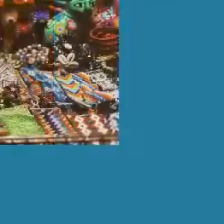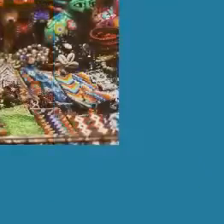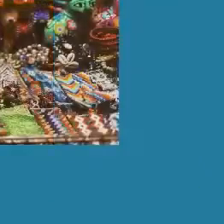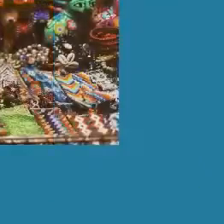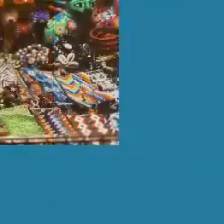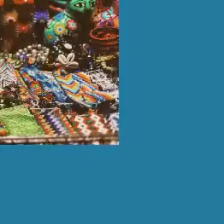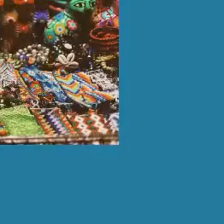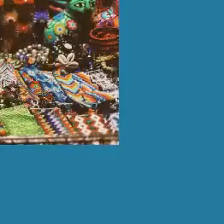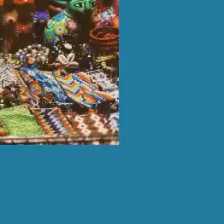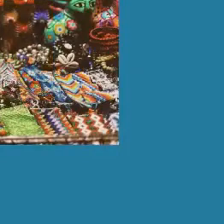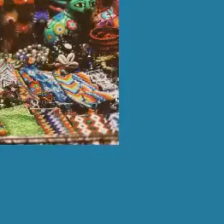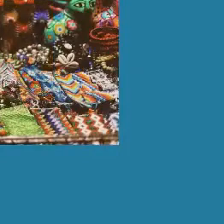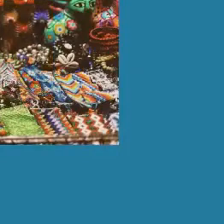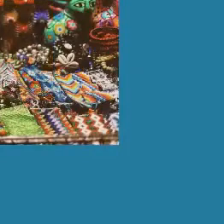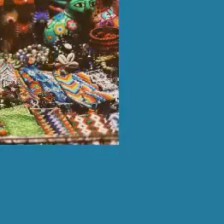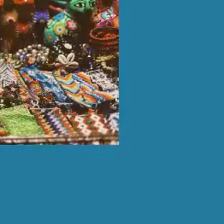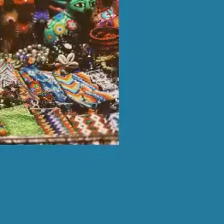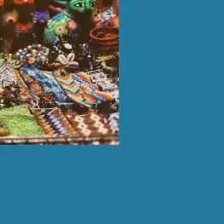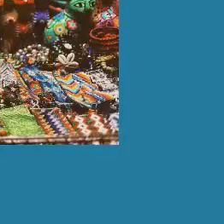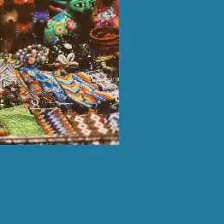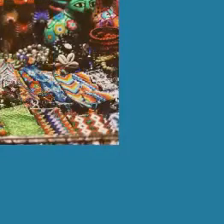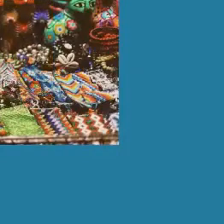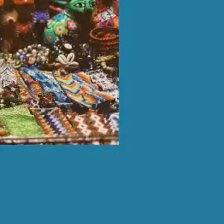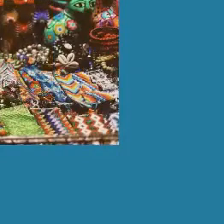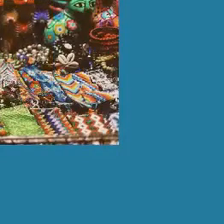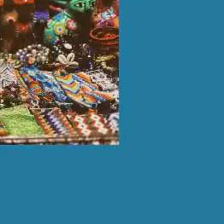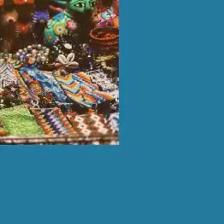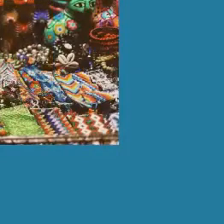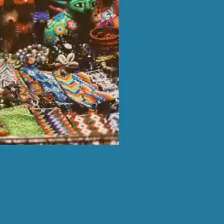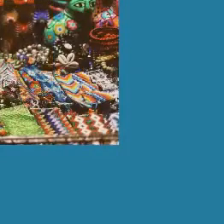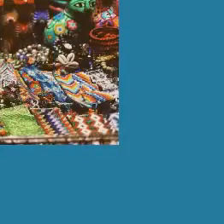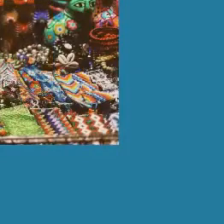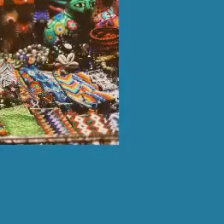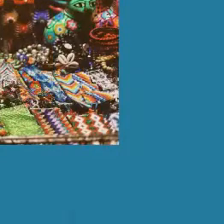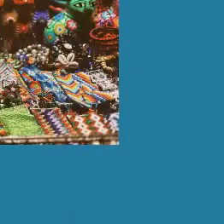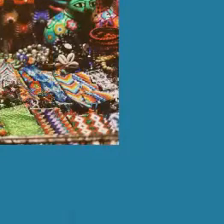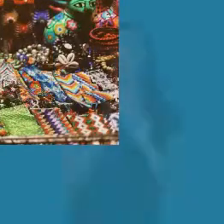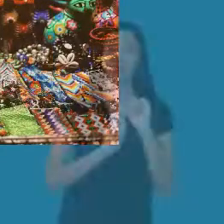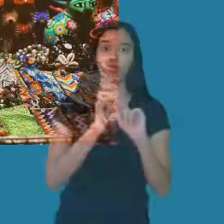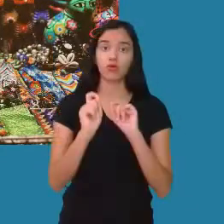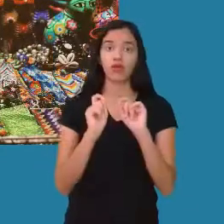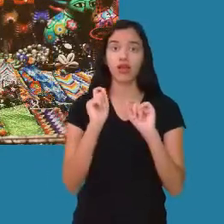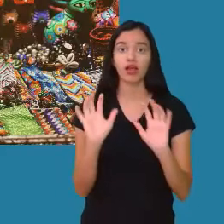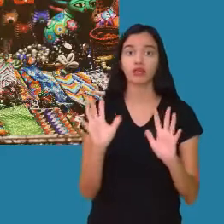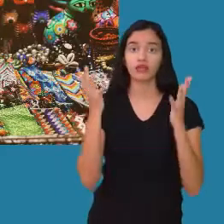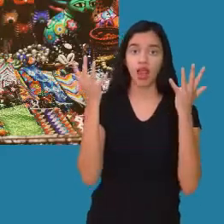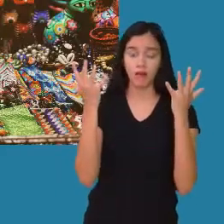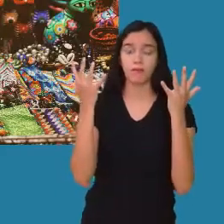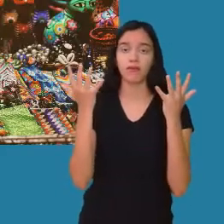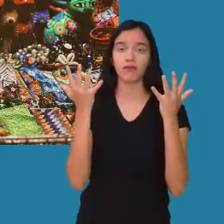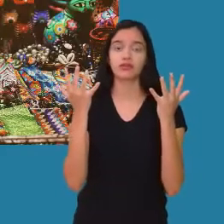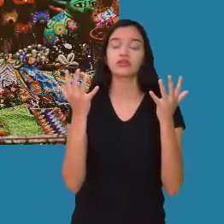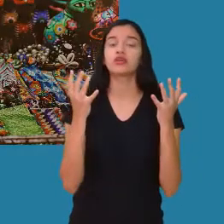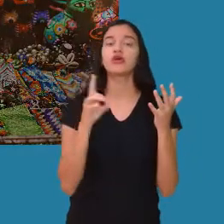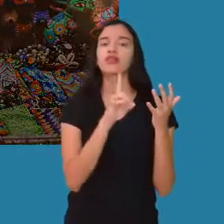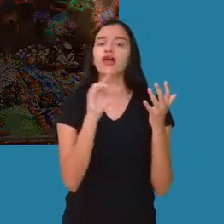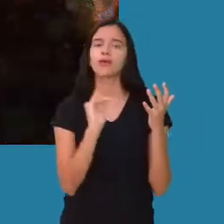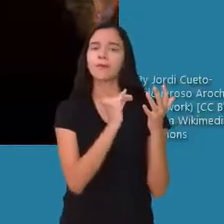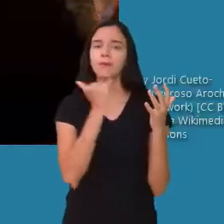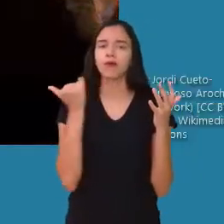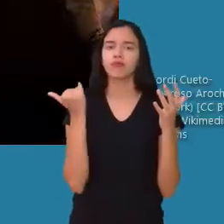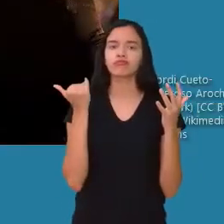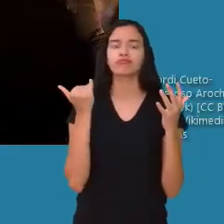ó, um calendário, né? Um calendário maia, certo? Então eles tinham, né,